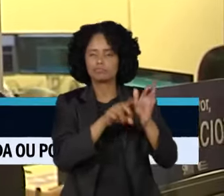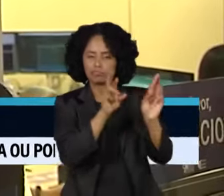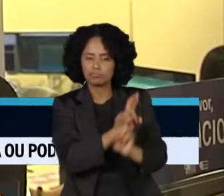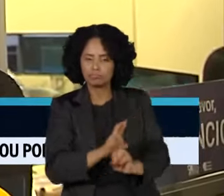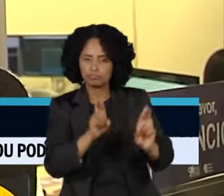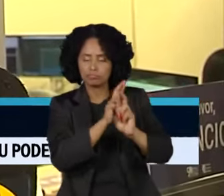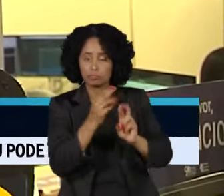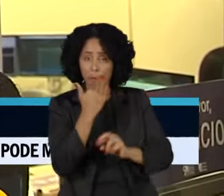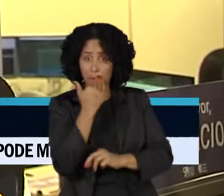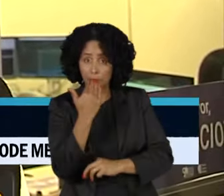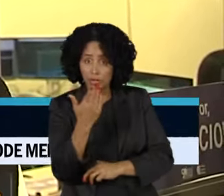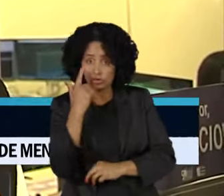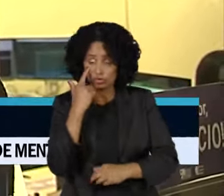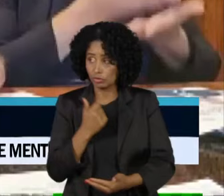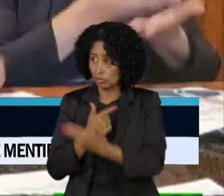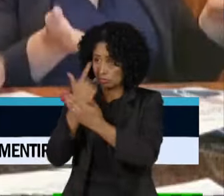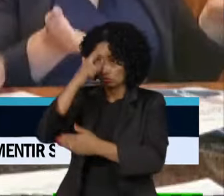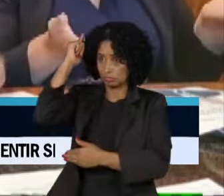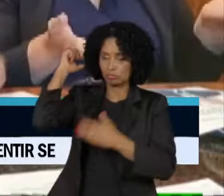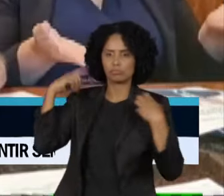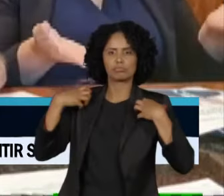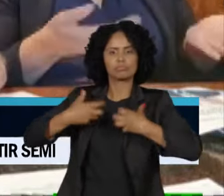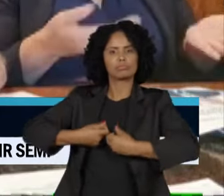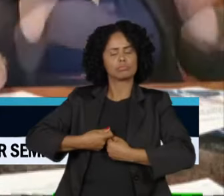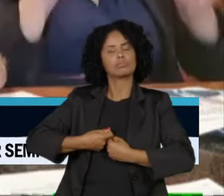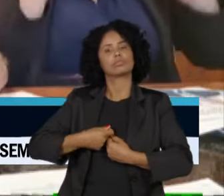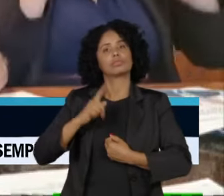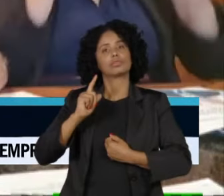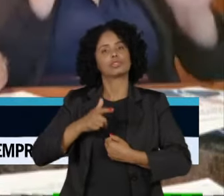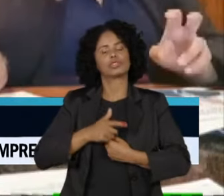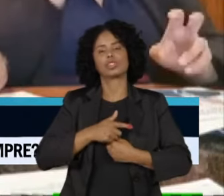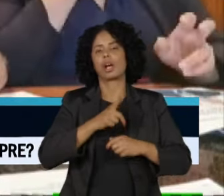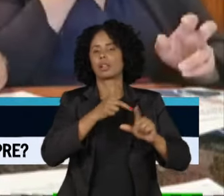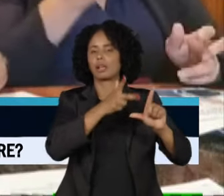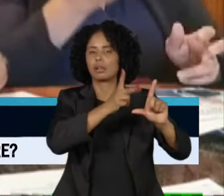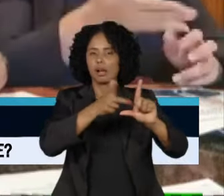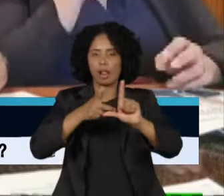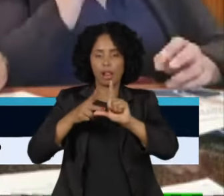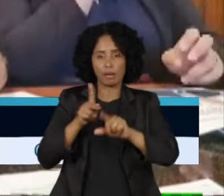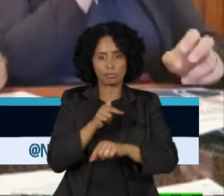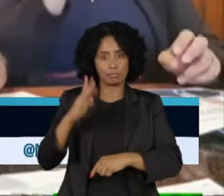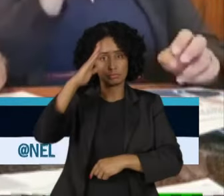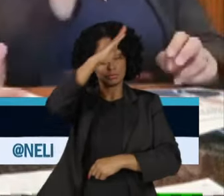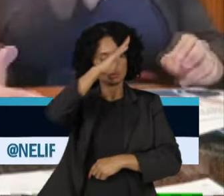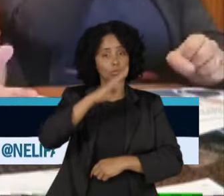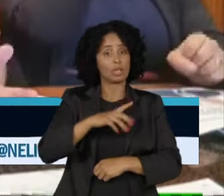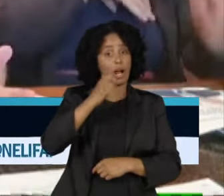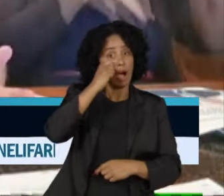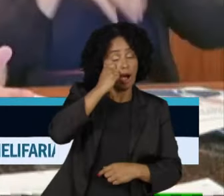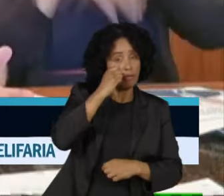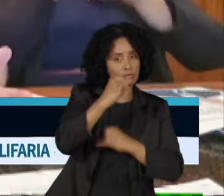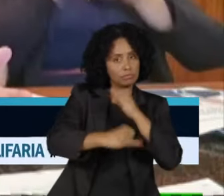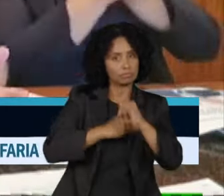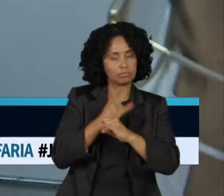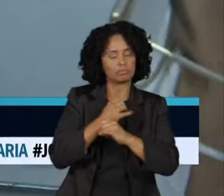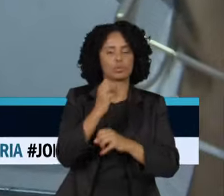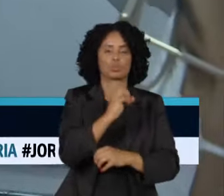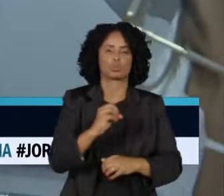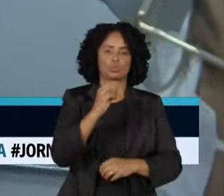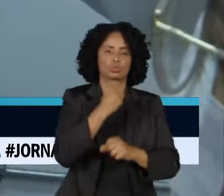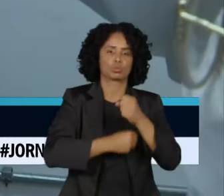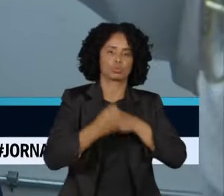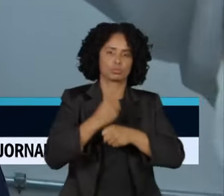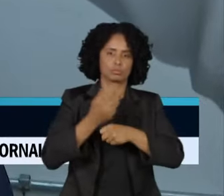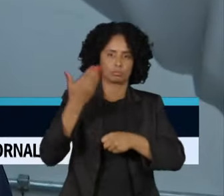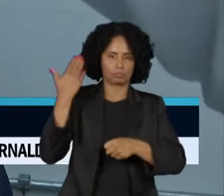do STF, Alexandre de Moraes, uma transmissão feita por Jair Bolsonaro ao vivo pela internet em outubro do ano passado.